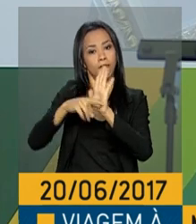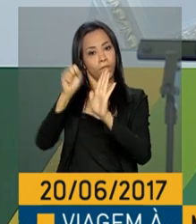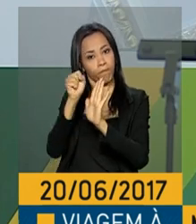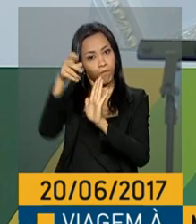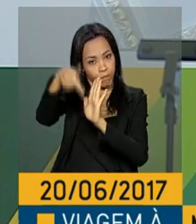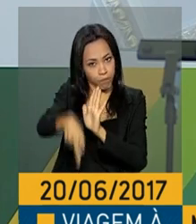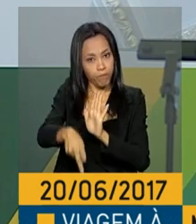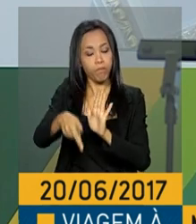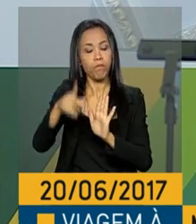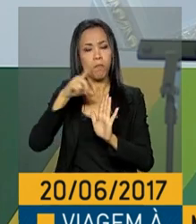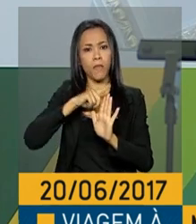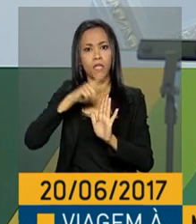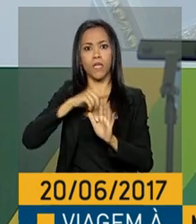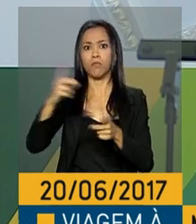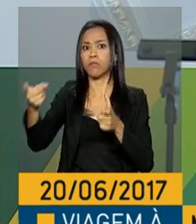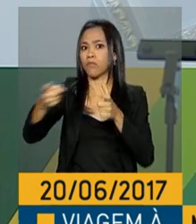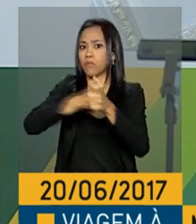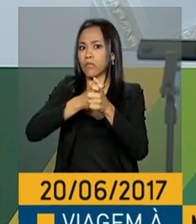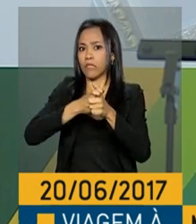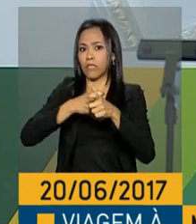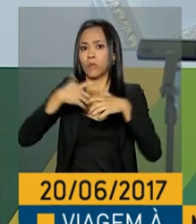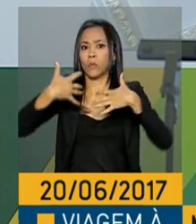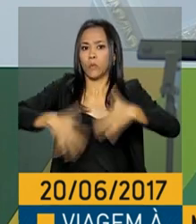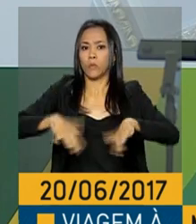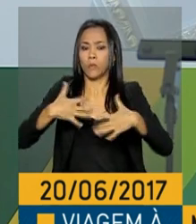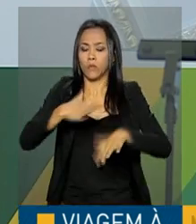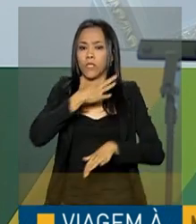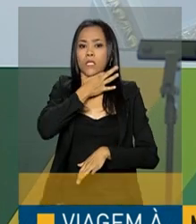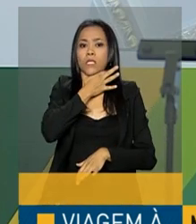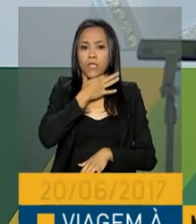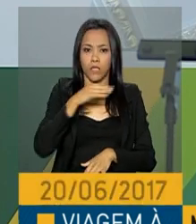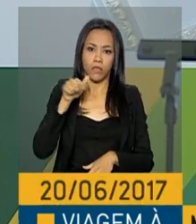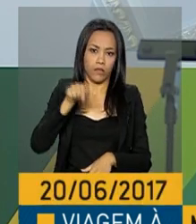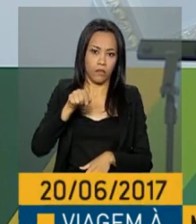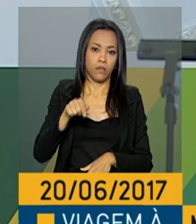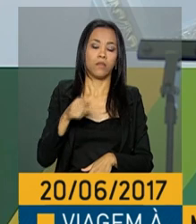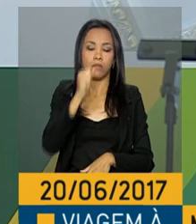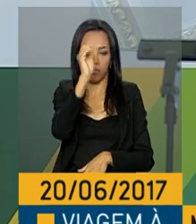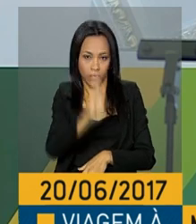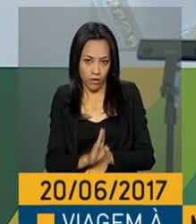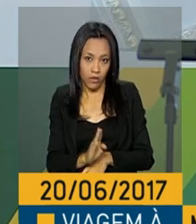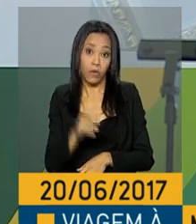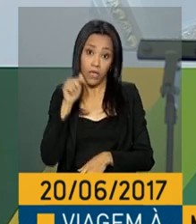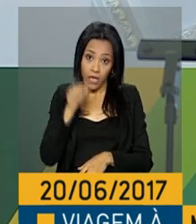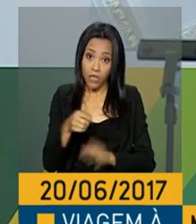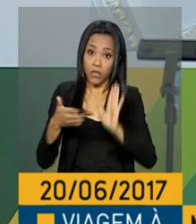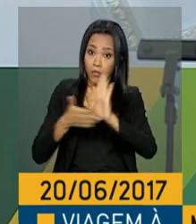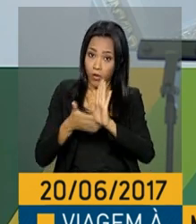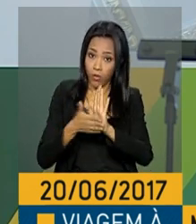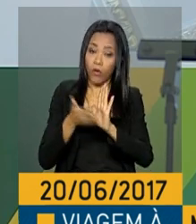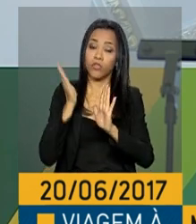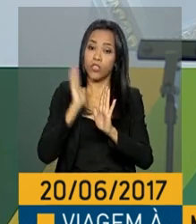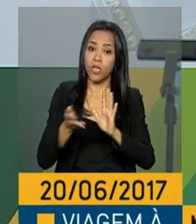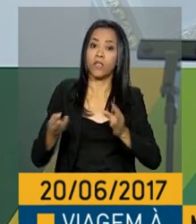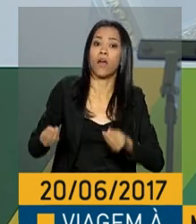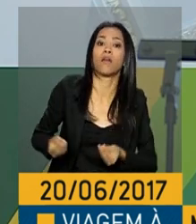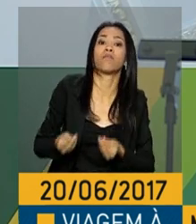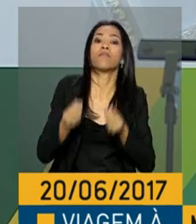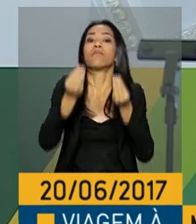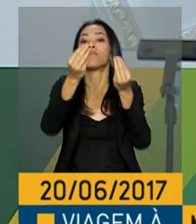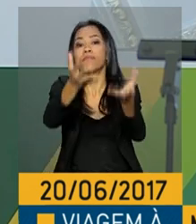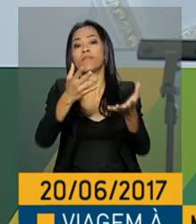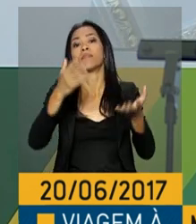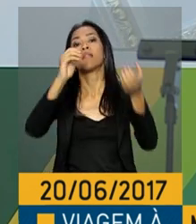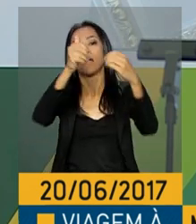dos fatores de déficit muito intenso, é a questão da Previdência Social. E essa proposta tramita na Câmara dos Deputados. Já